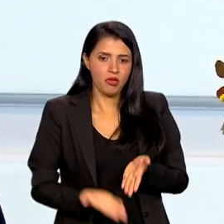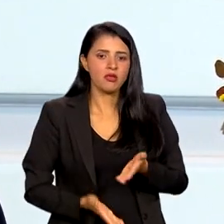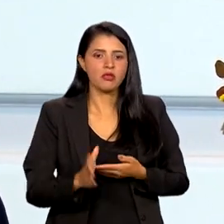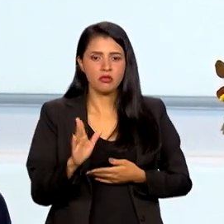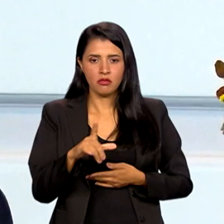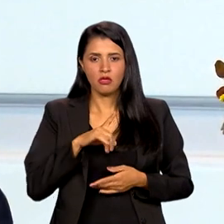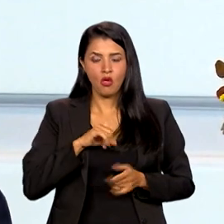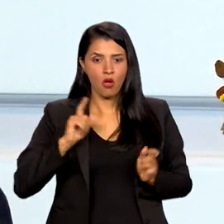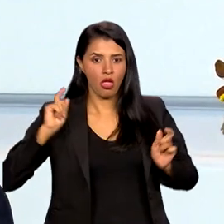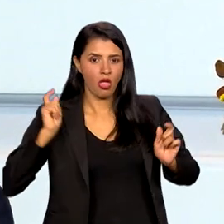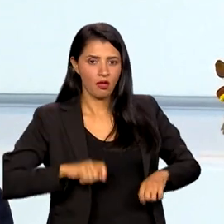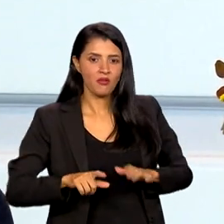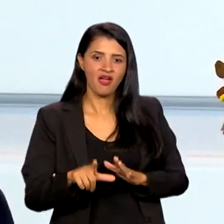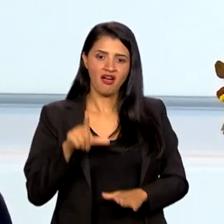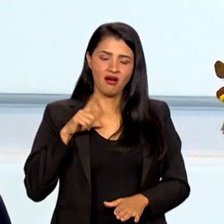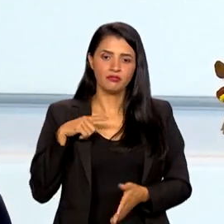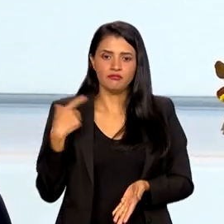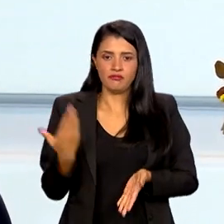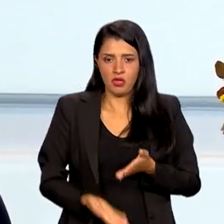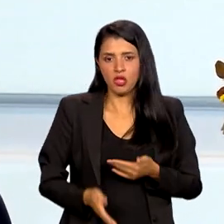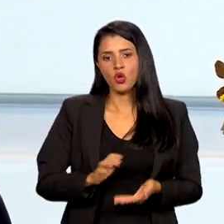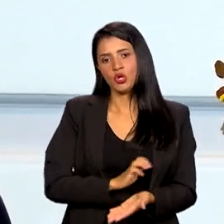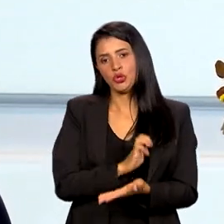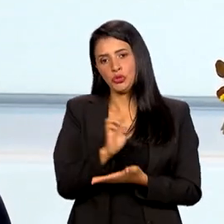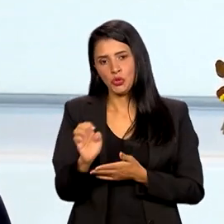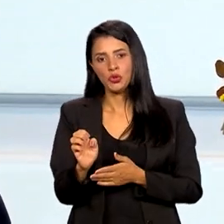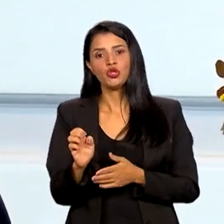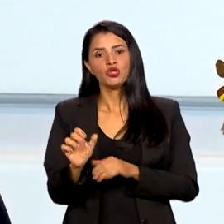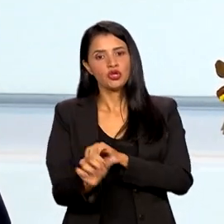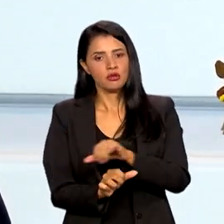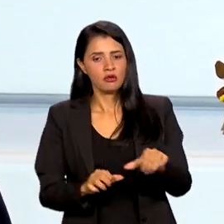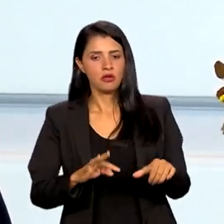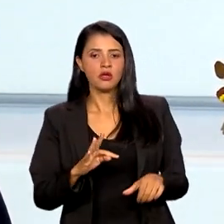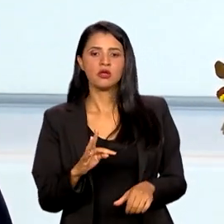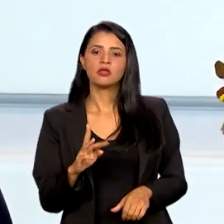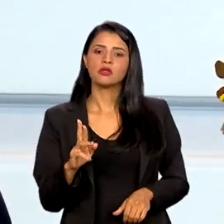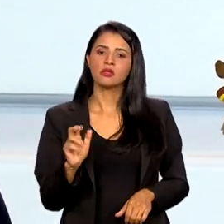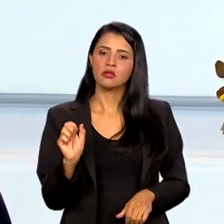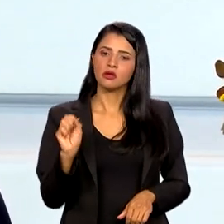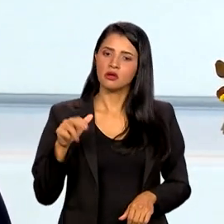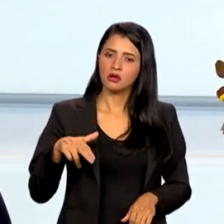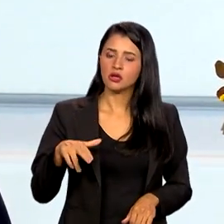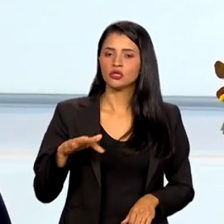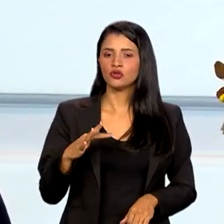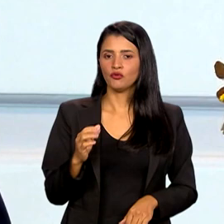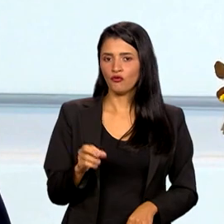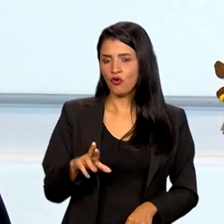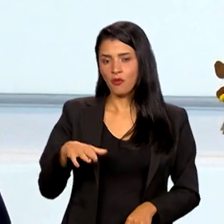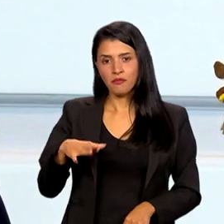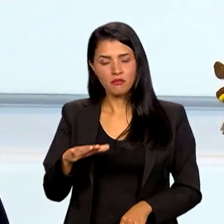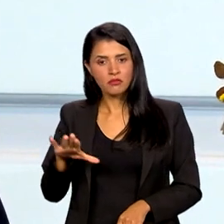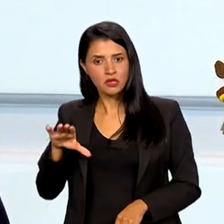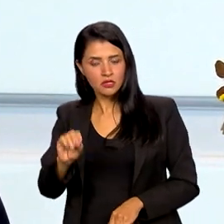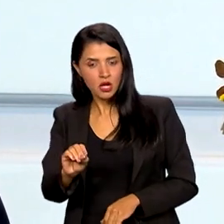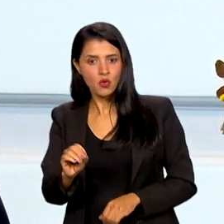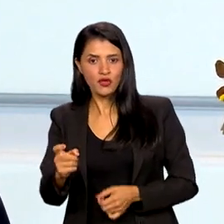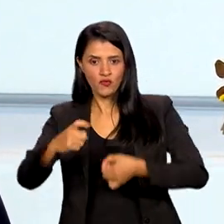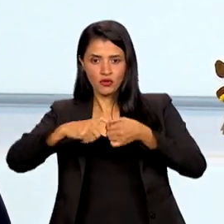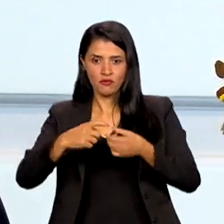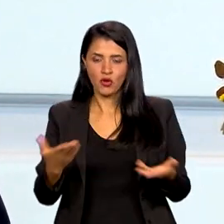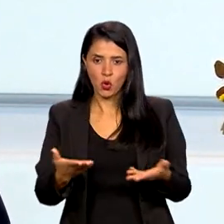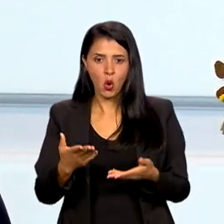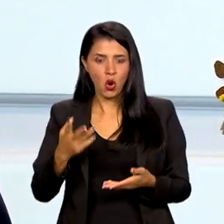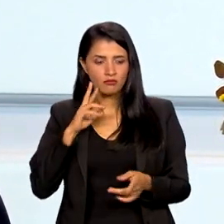terrivelmente a sua capacidade de exportação na indústria de transformação. E essa retomada e expansão, na nossa visão,